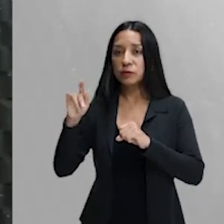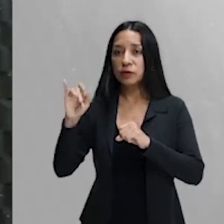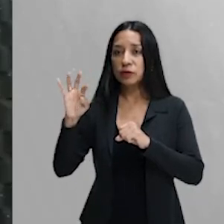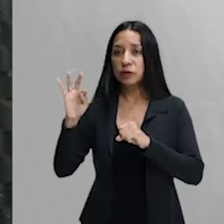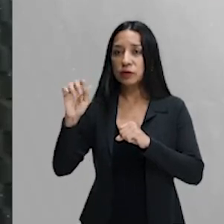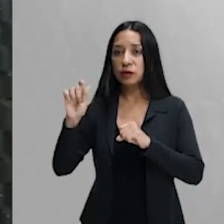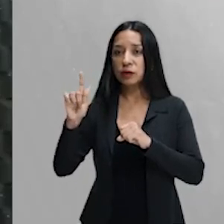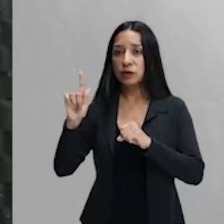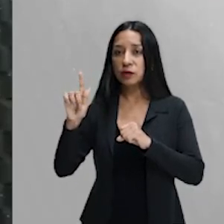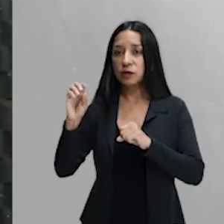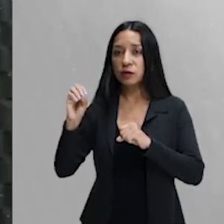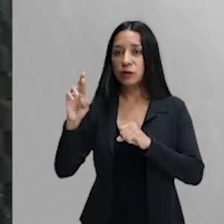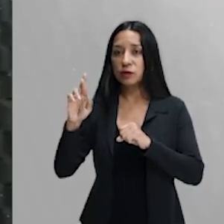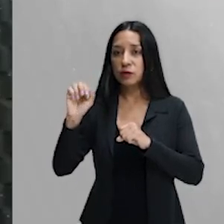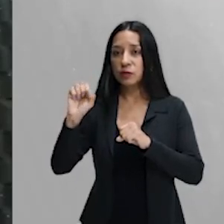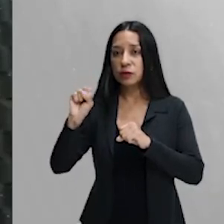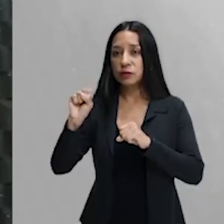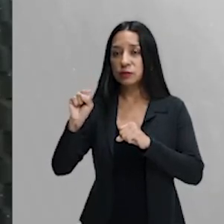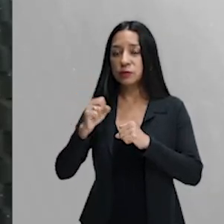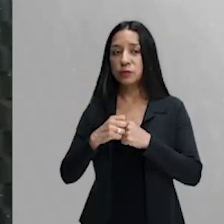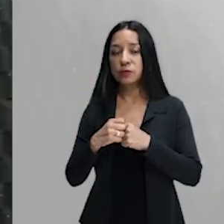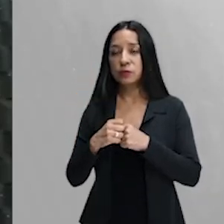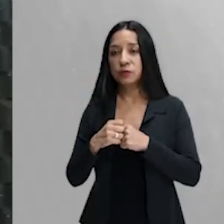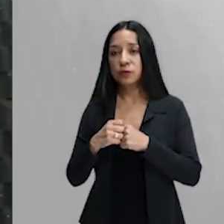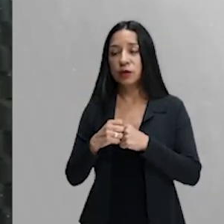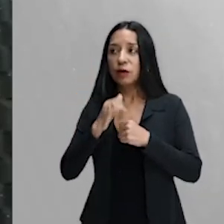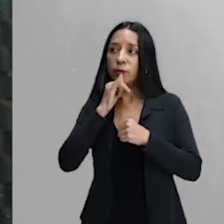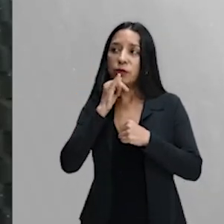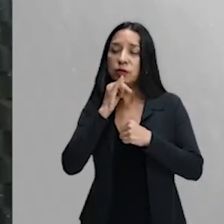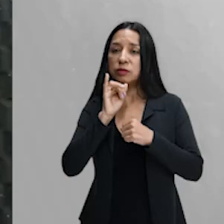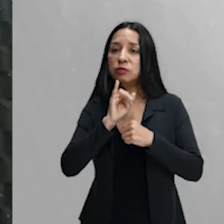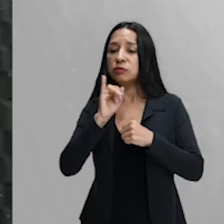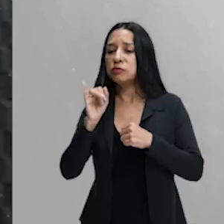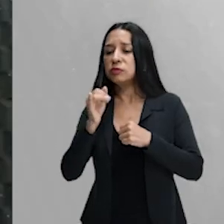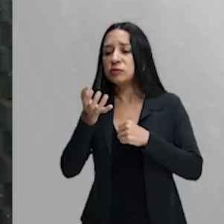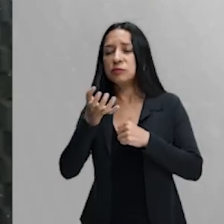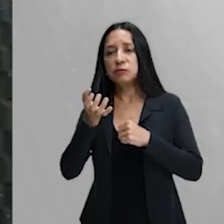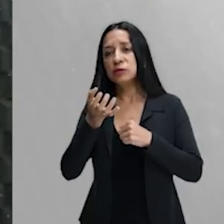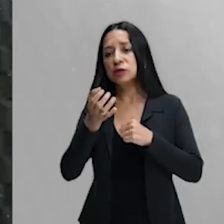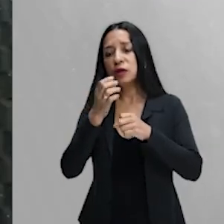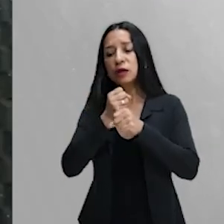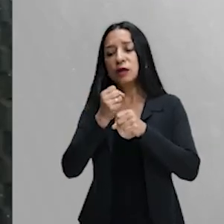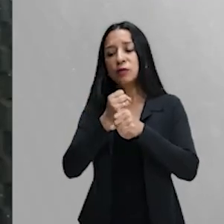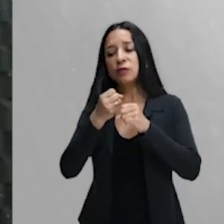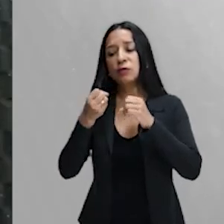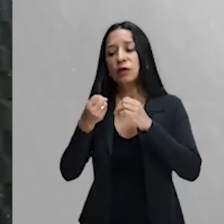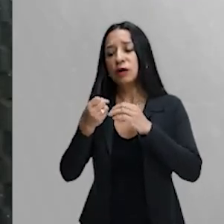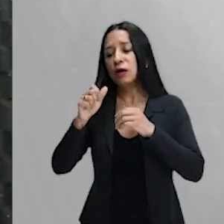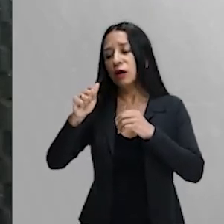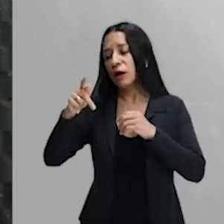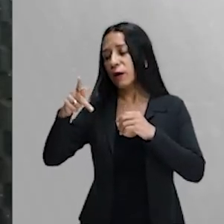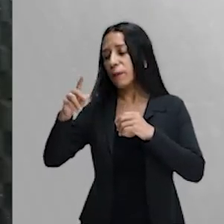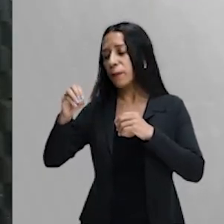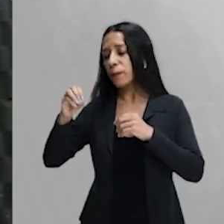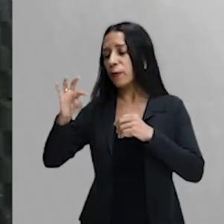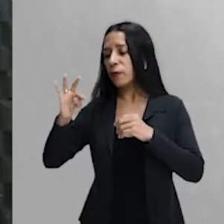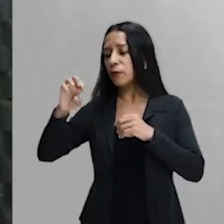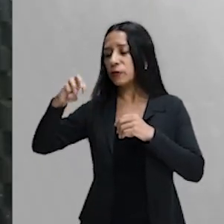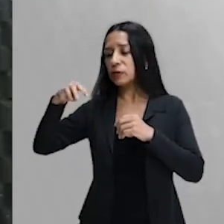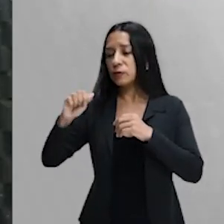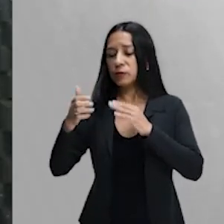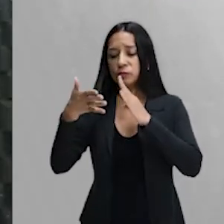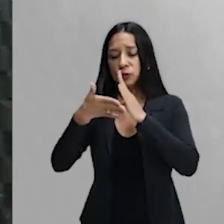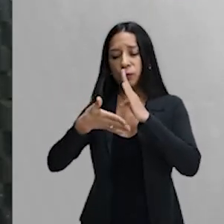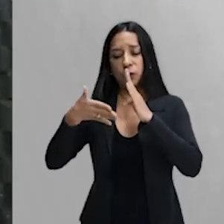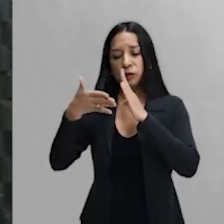apótema da minha base, tá? O apótema da base. O que nós temos aqui? A nossa